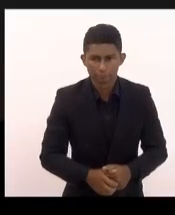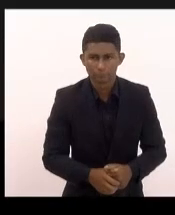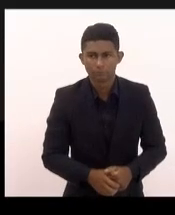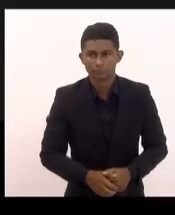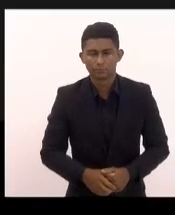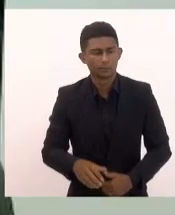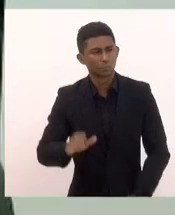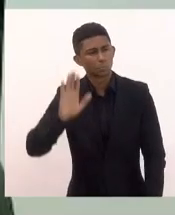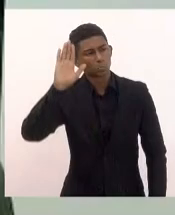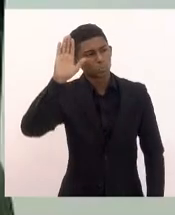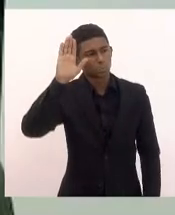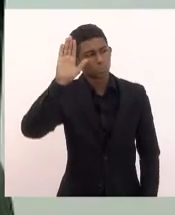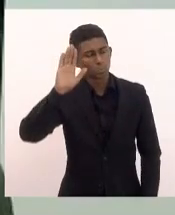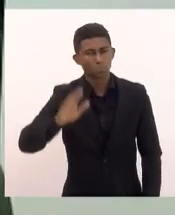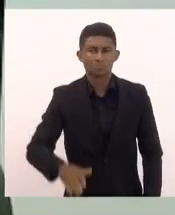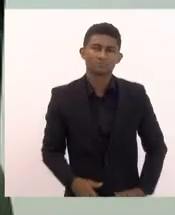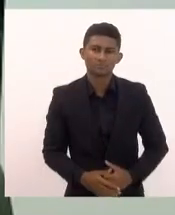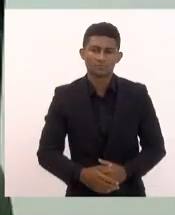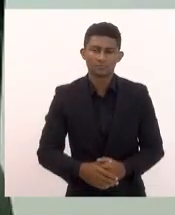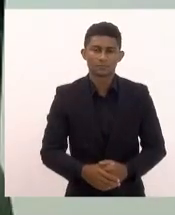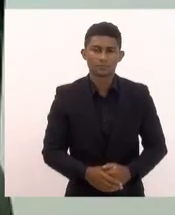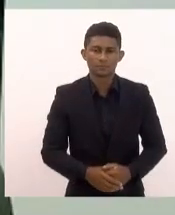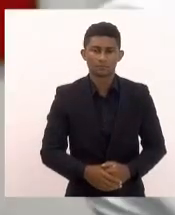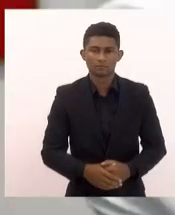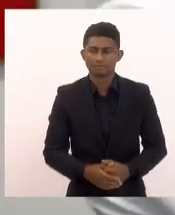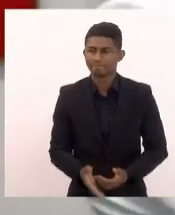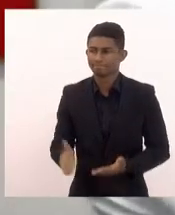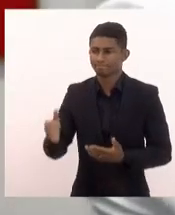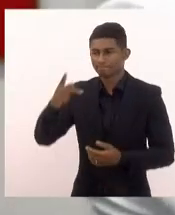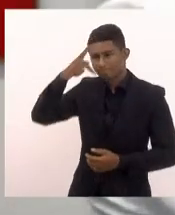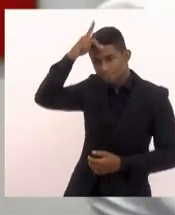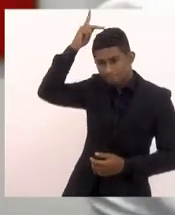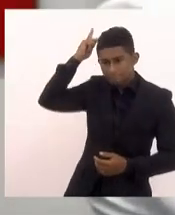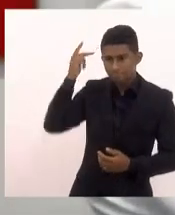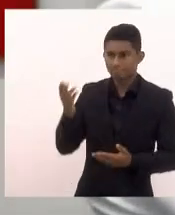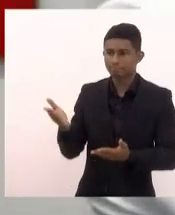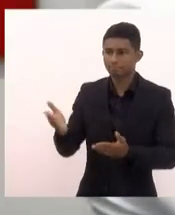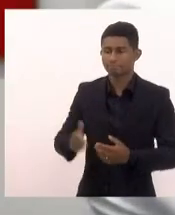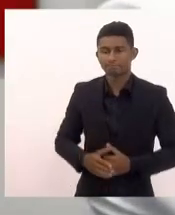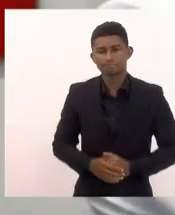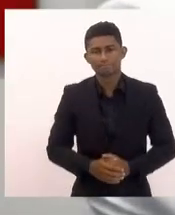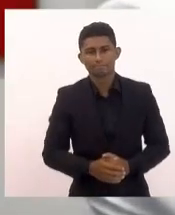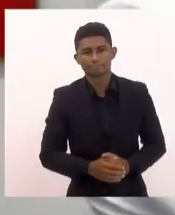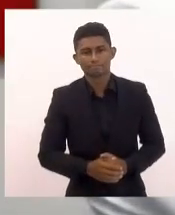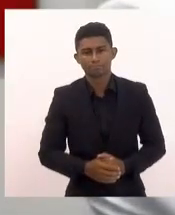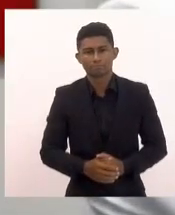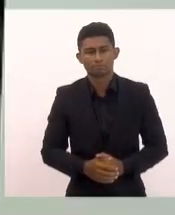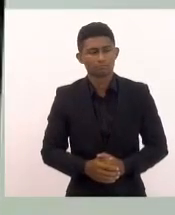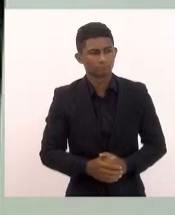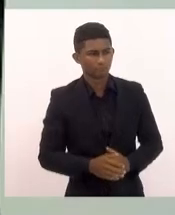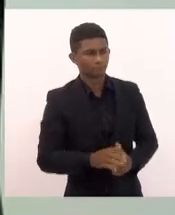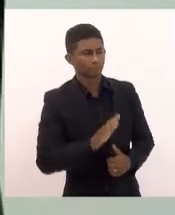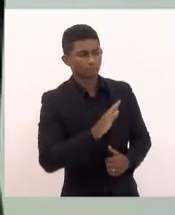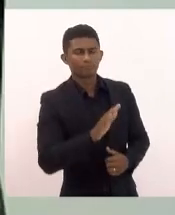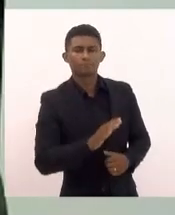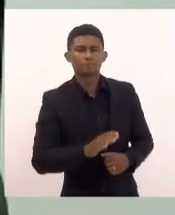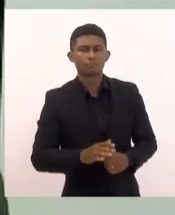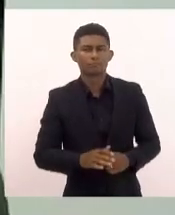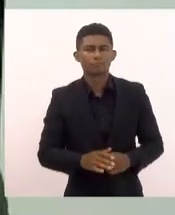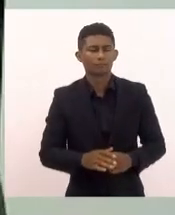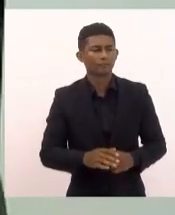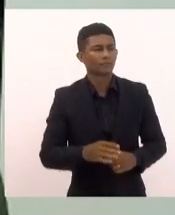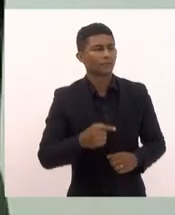Presidente, questão de ordem. Questão de ordem, deputado Luiz Paulo. Senhor presidente, a questão de ordem sobre